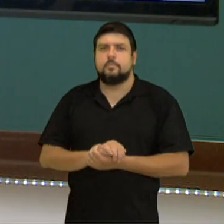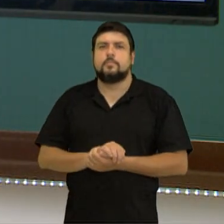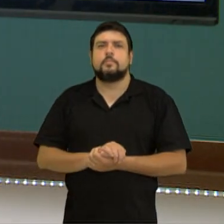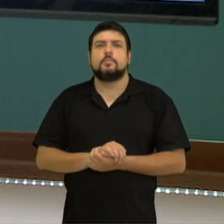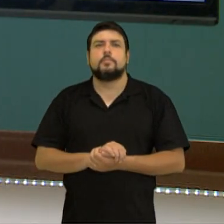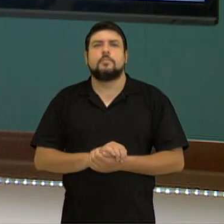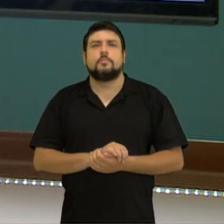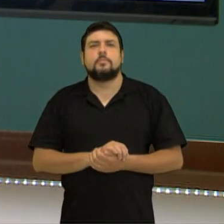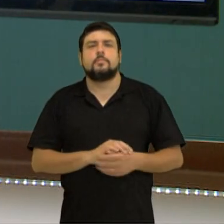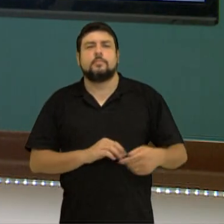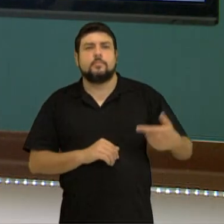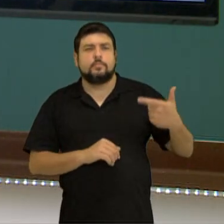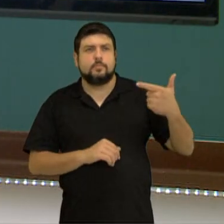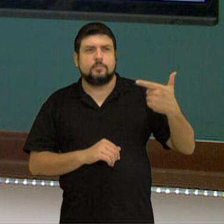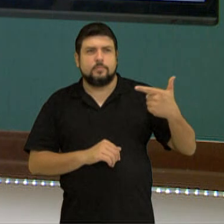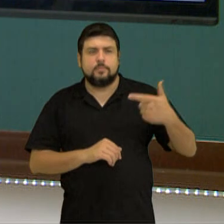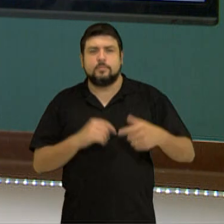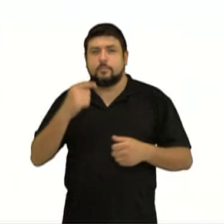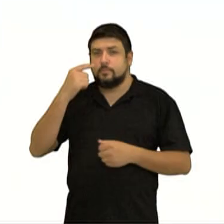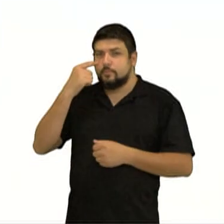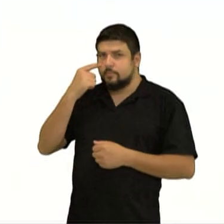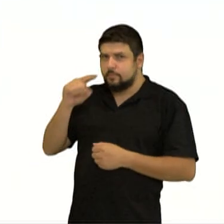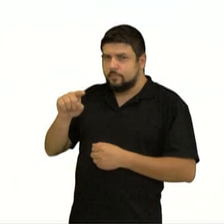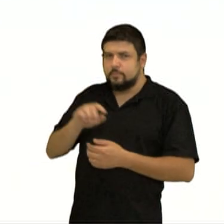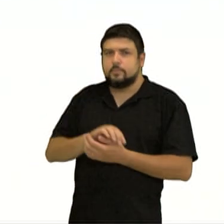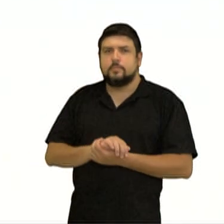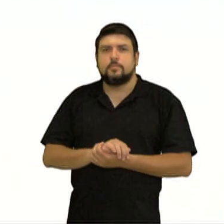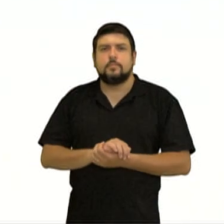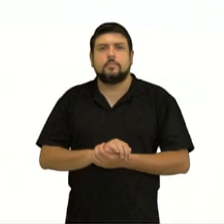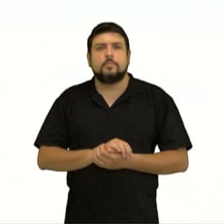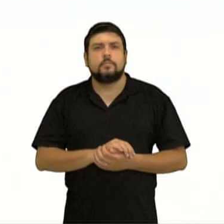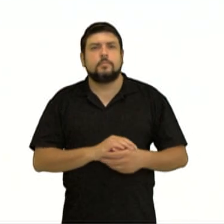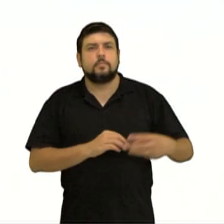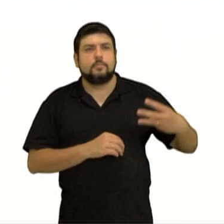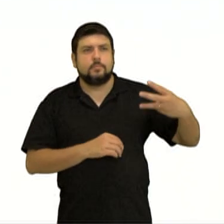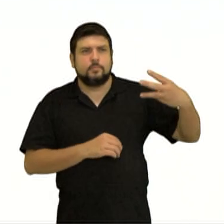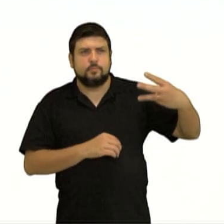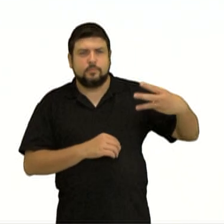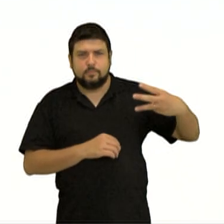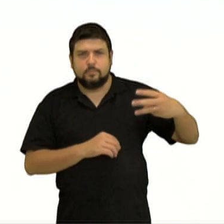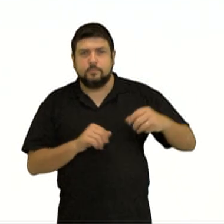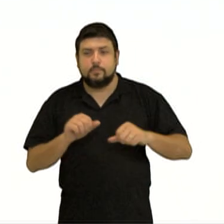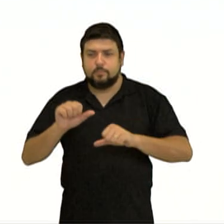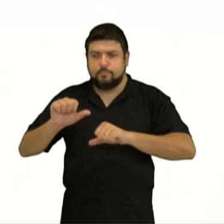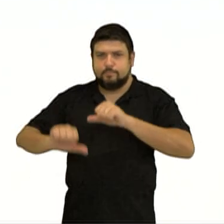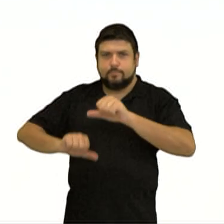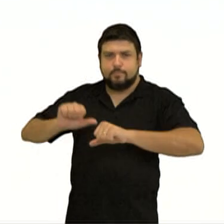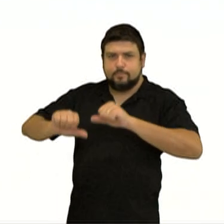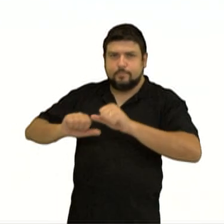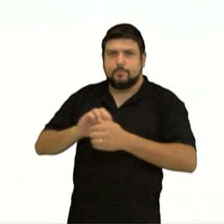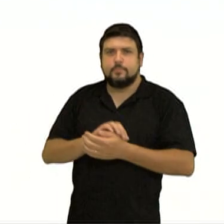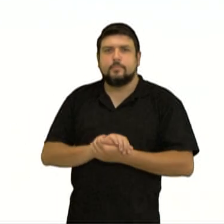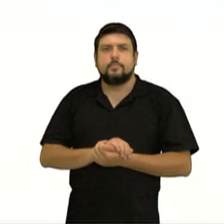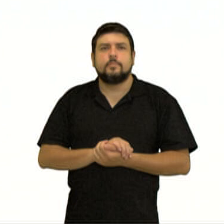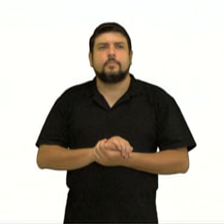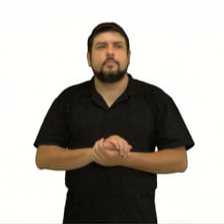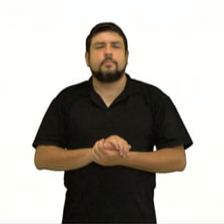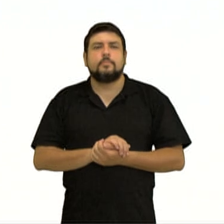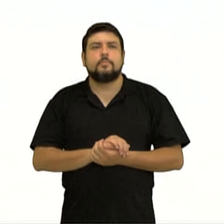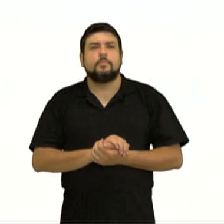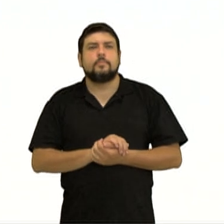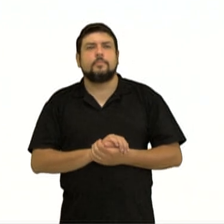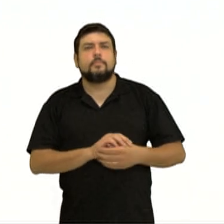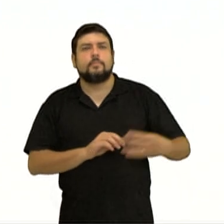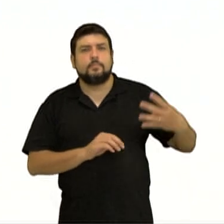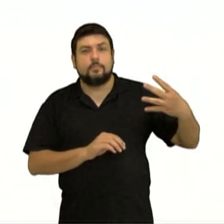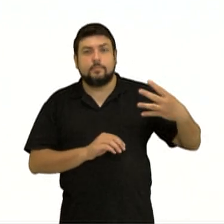out, discover, descobrir. Turn into, transform, transformar. Make up,